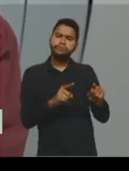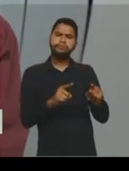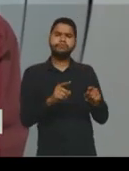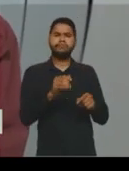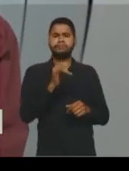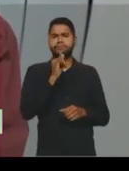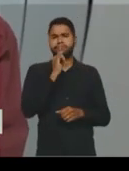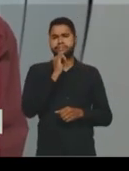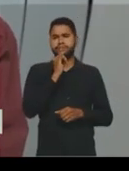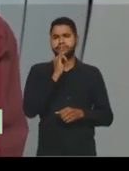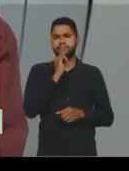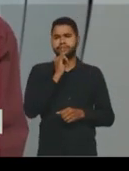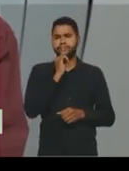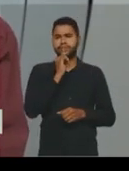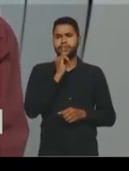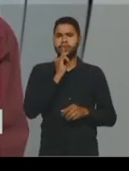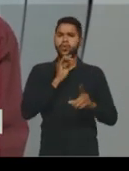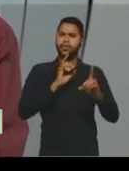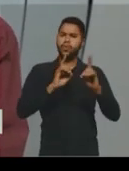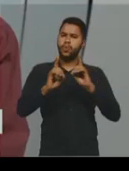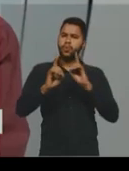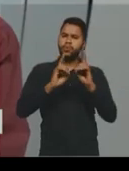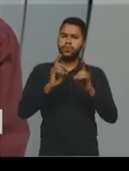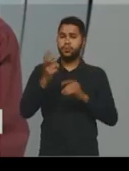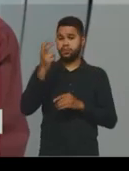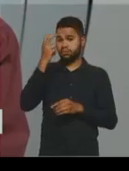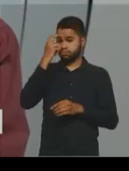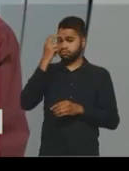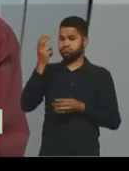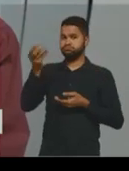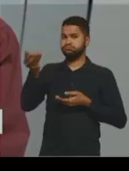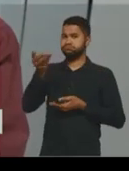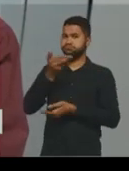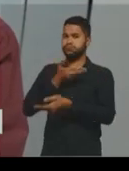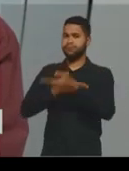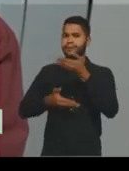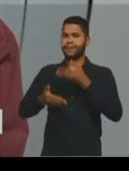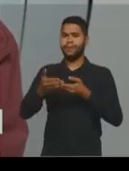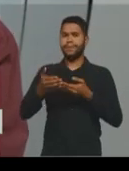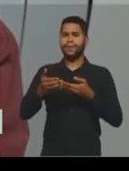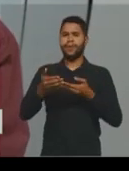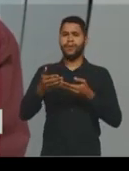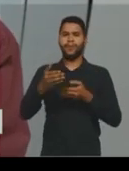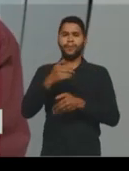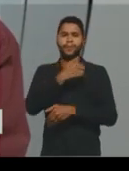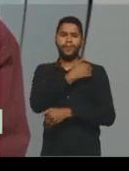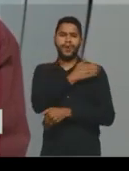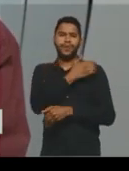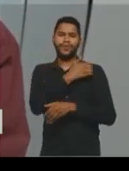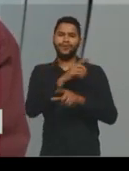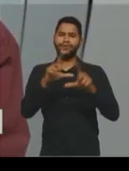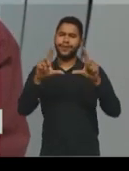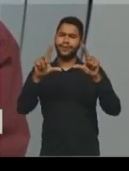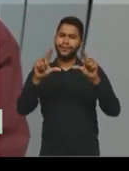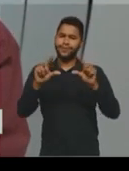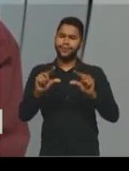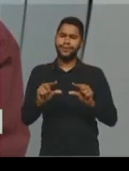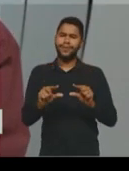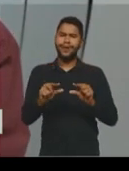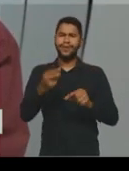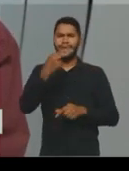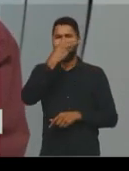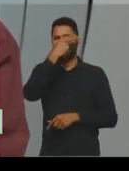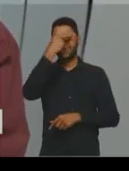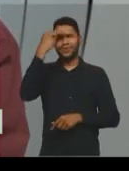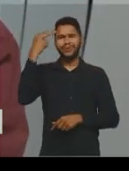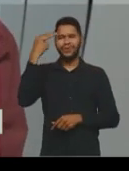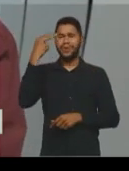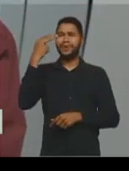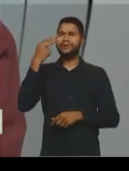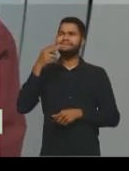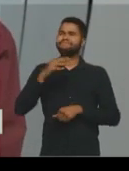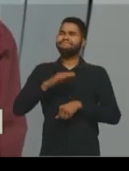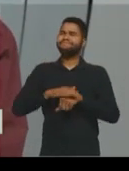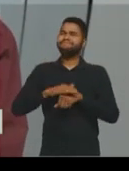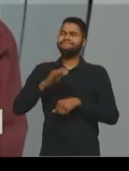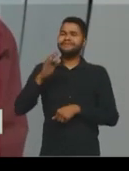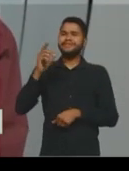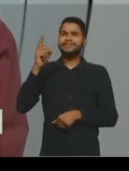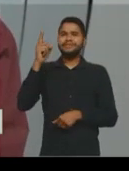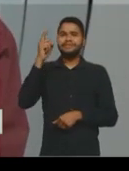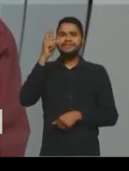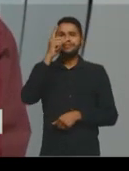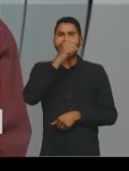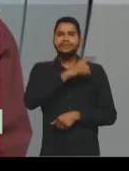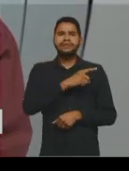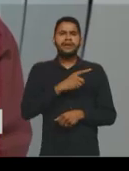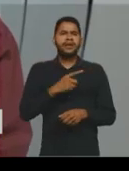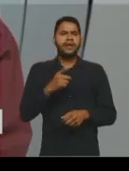caso do diálogo intercultural, ele ajuda a combater o preconceito. Agora, eu acho que o estereótipo é mais difícil, porque a gente fala muito